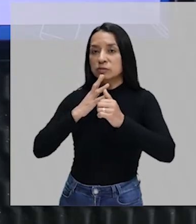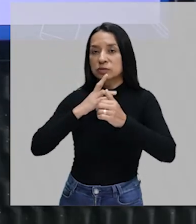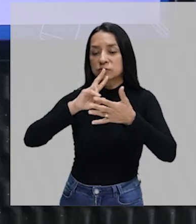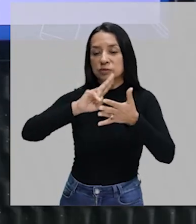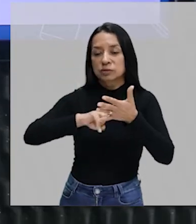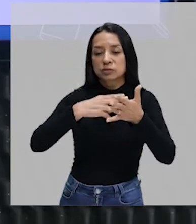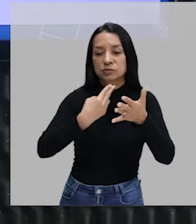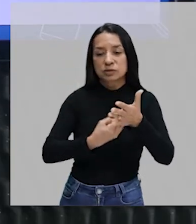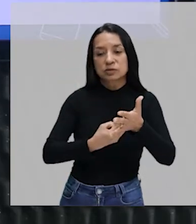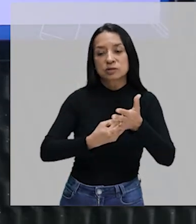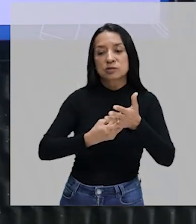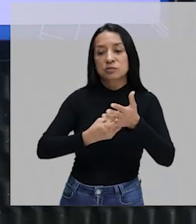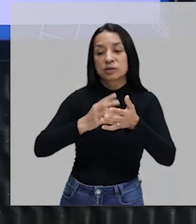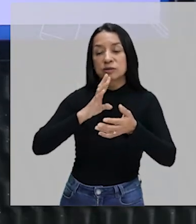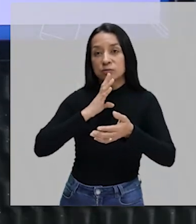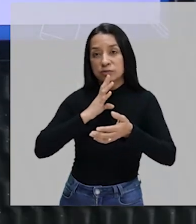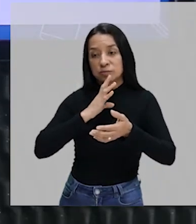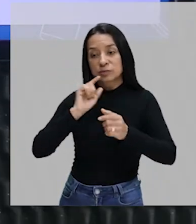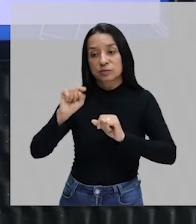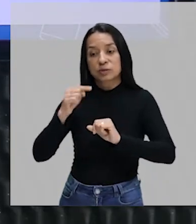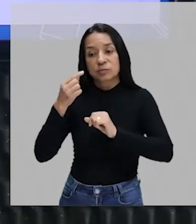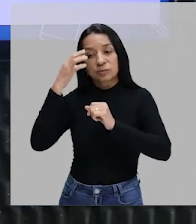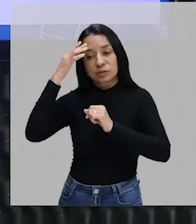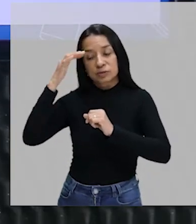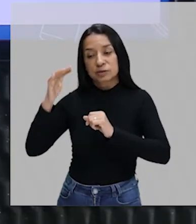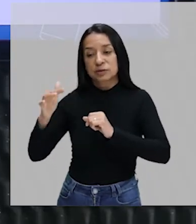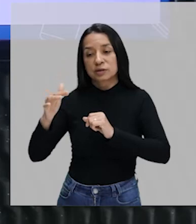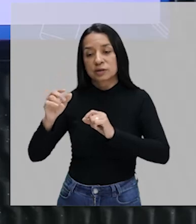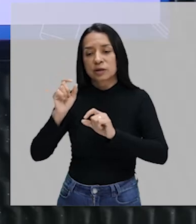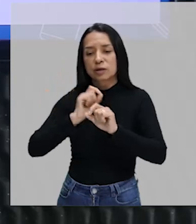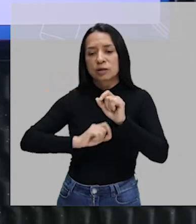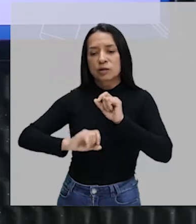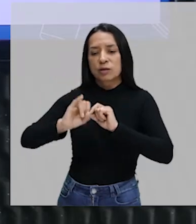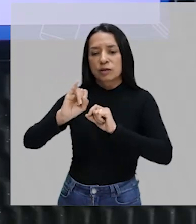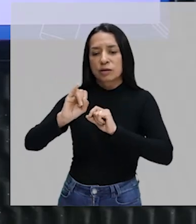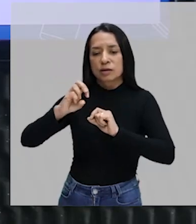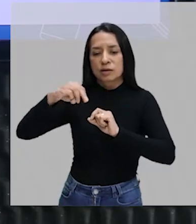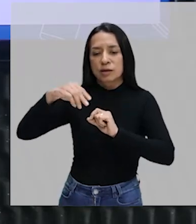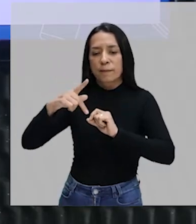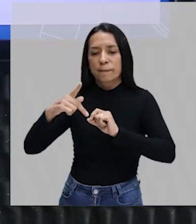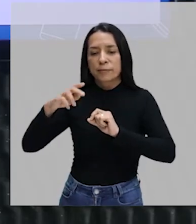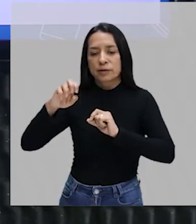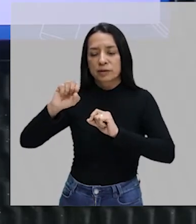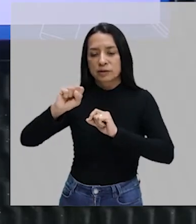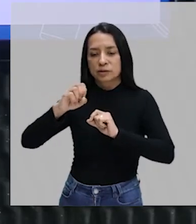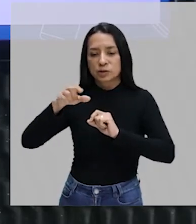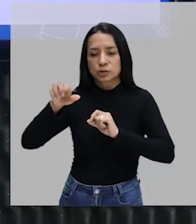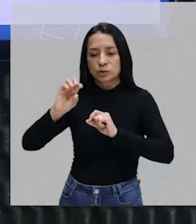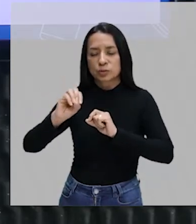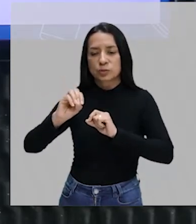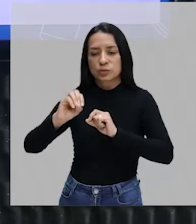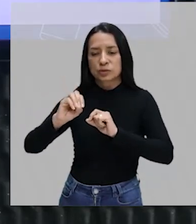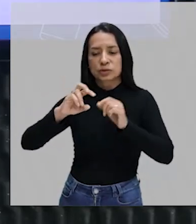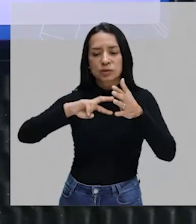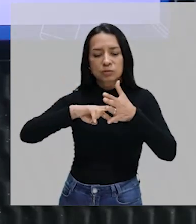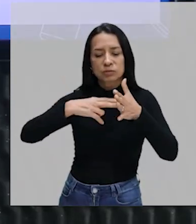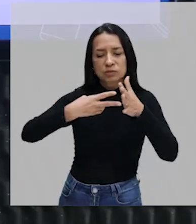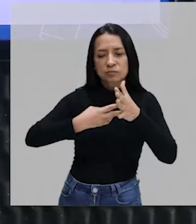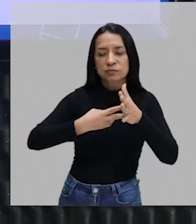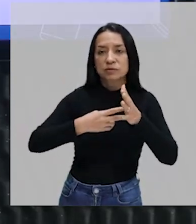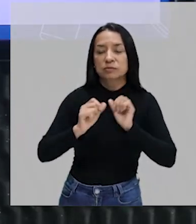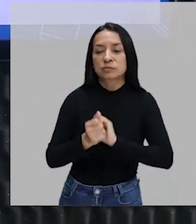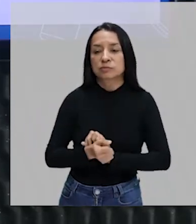em impressões, depois em ideias. As impressões já são vagas, o nome impressão você já sabe a semântica, o sentido, o